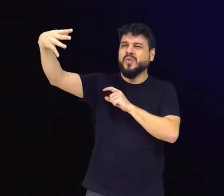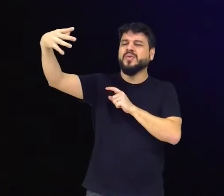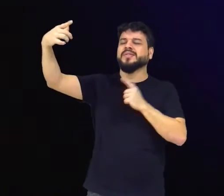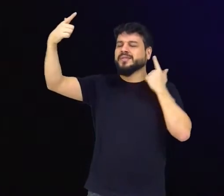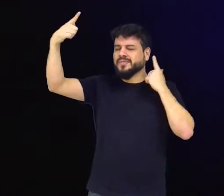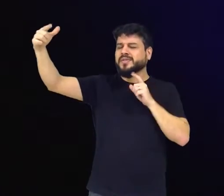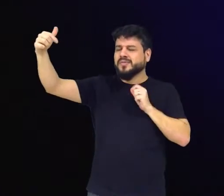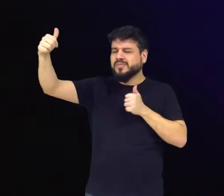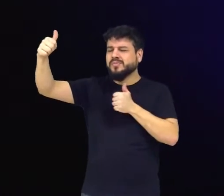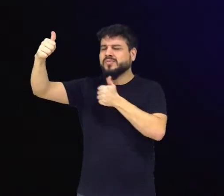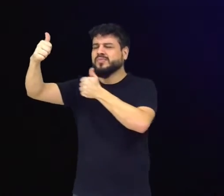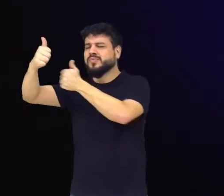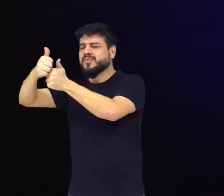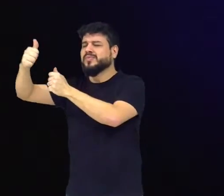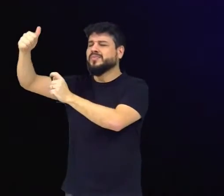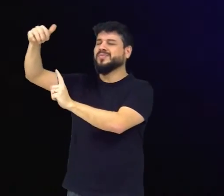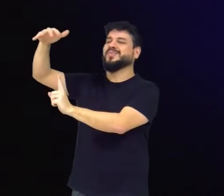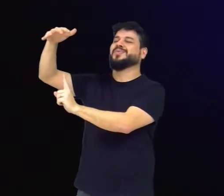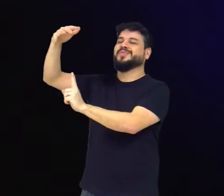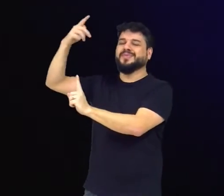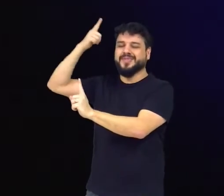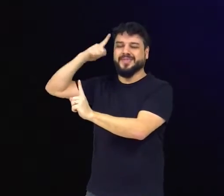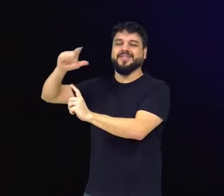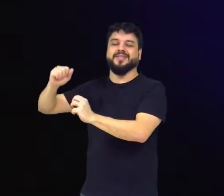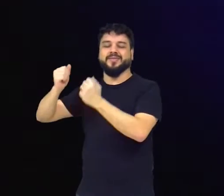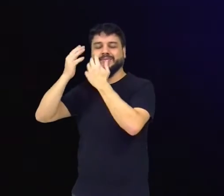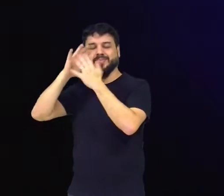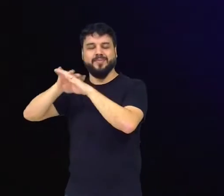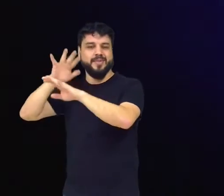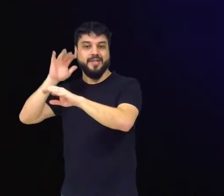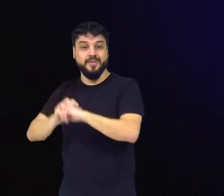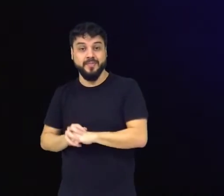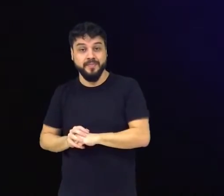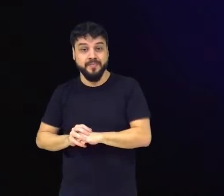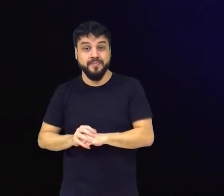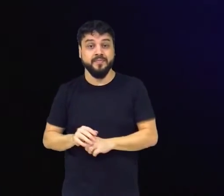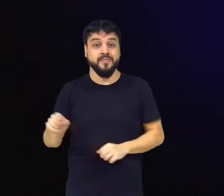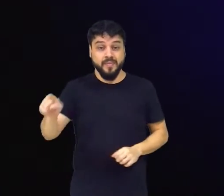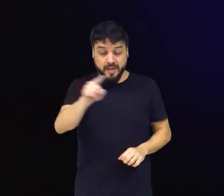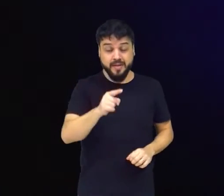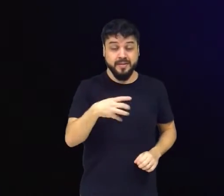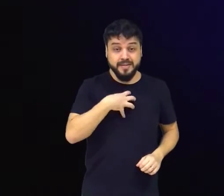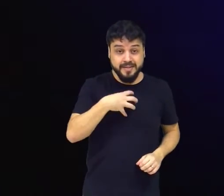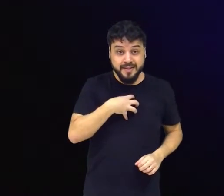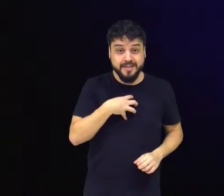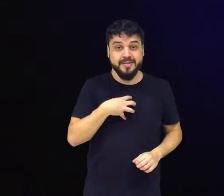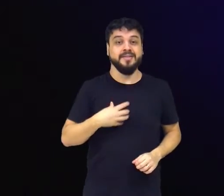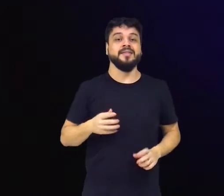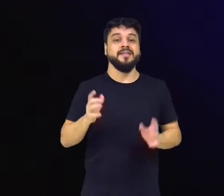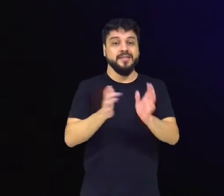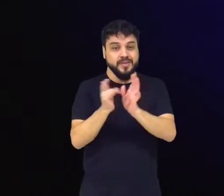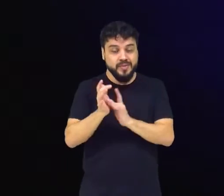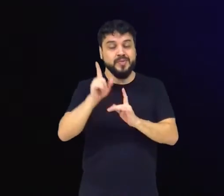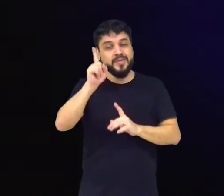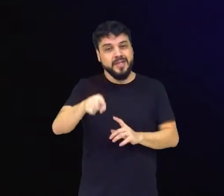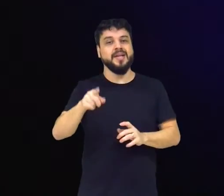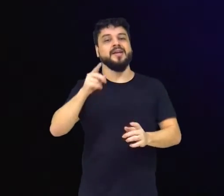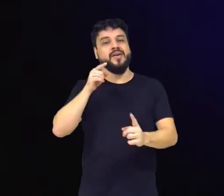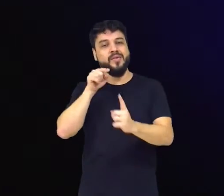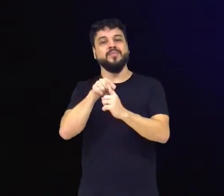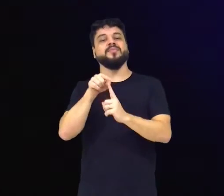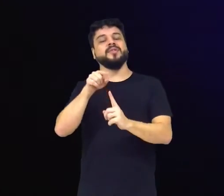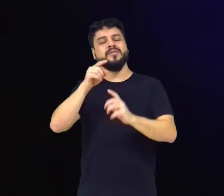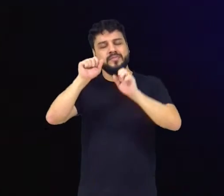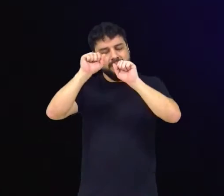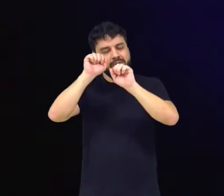participa conosco desse culto, é fato dizer que Jesus é o consolo de Deus para a tua vida. O versículo, capítulo 40,